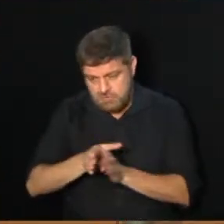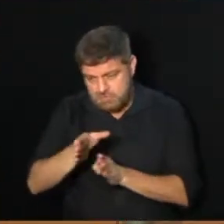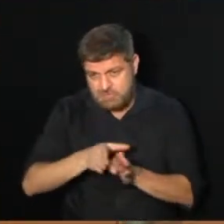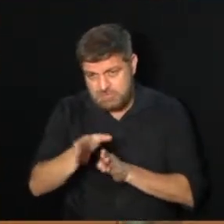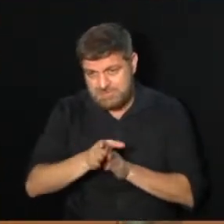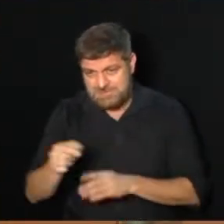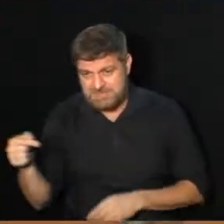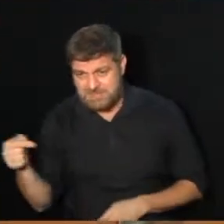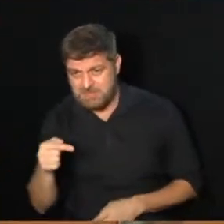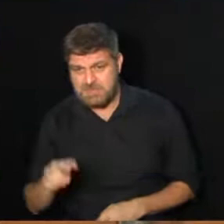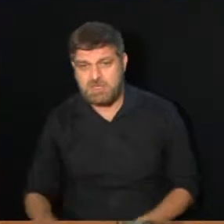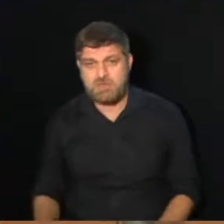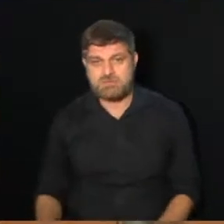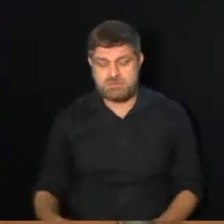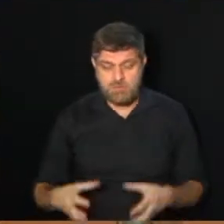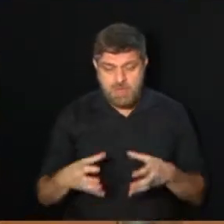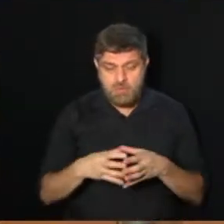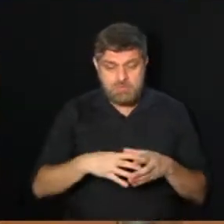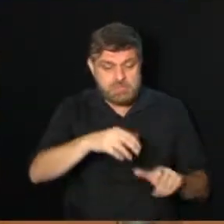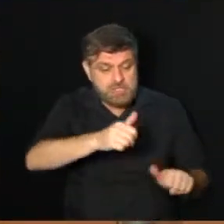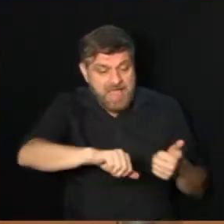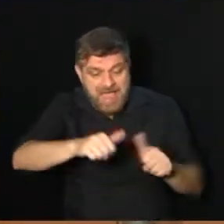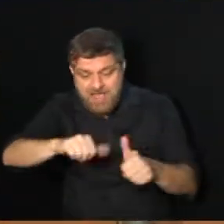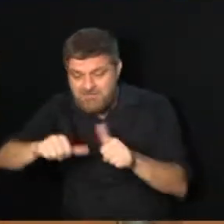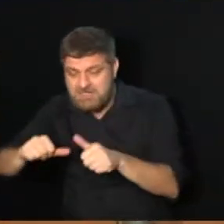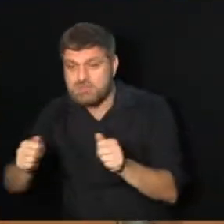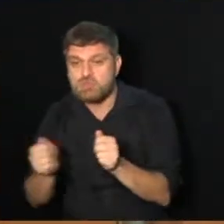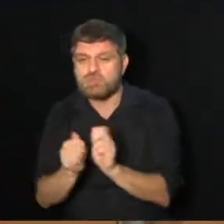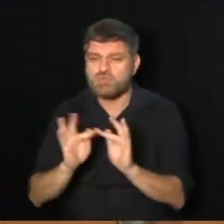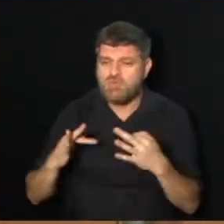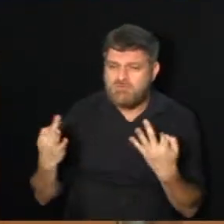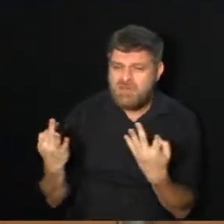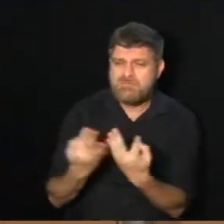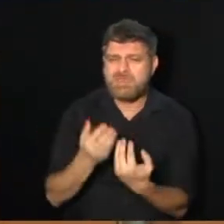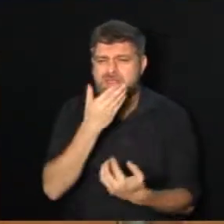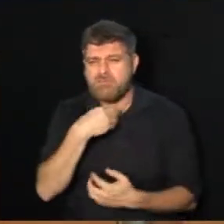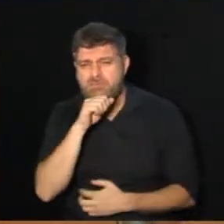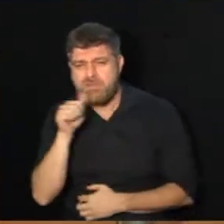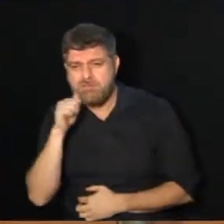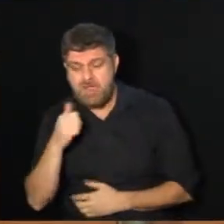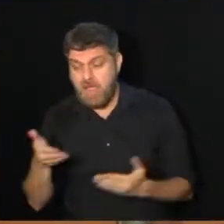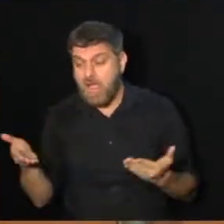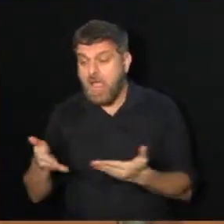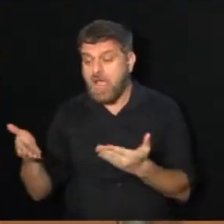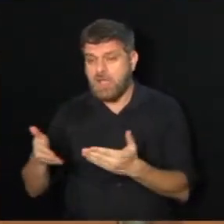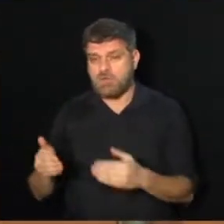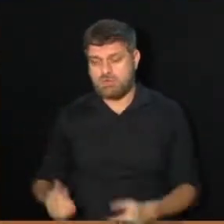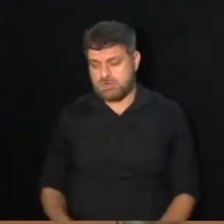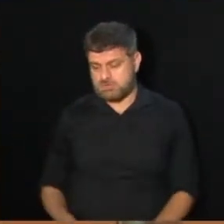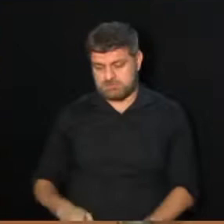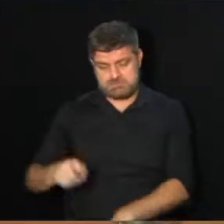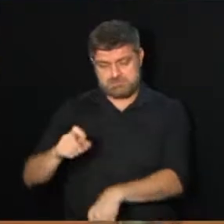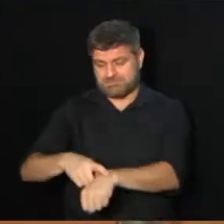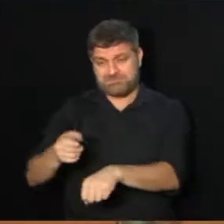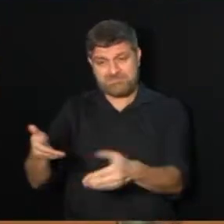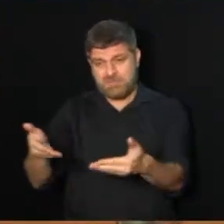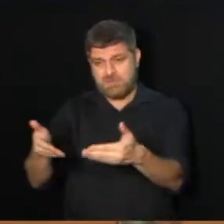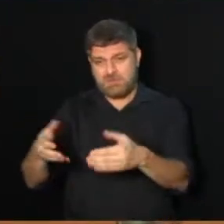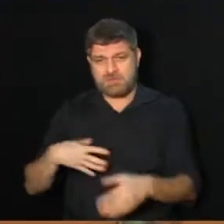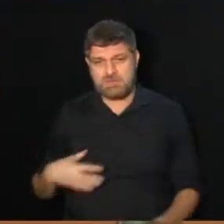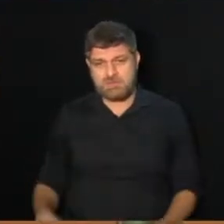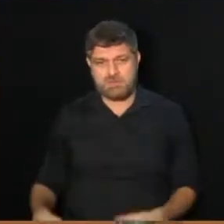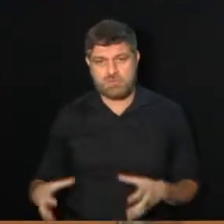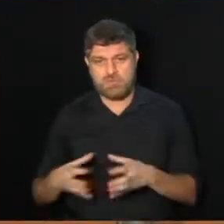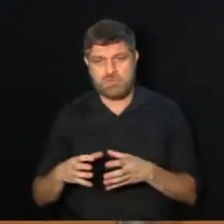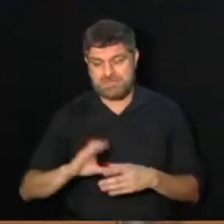que são comissões próprias de avaliação, nos conselhos de escolas, com as famílias, com os pais. E agora, recentemente, né, o Departamento de Cidadania